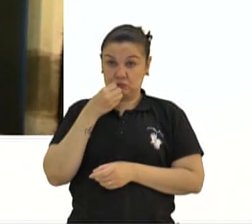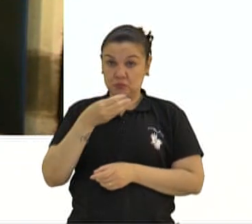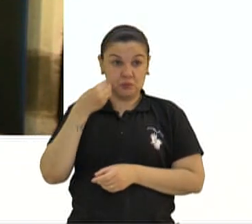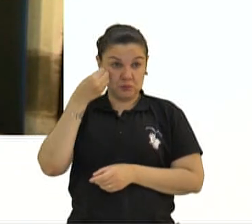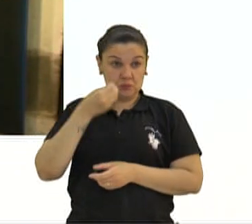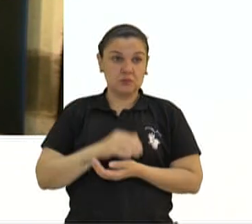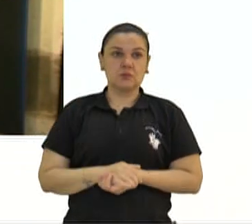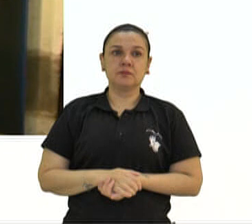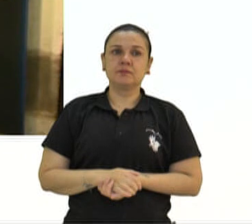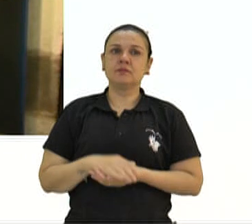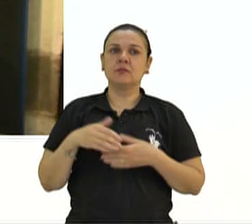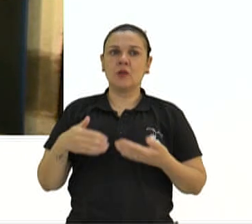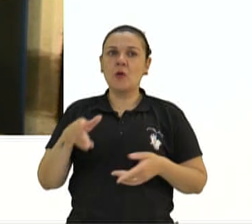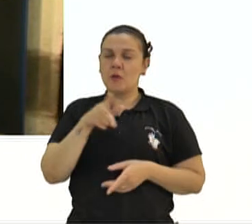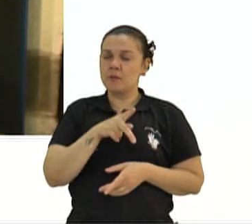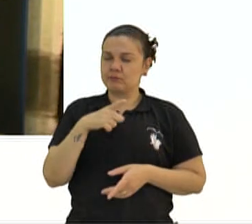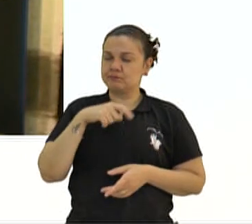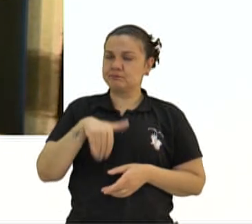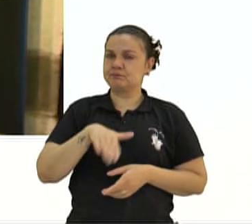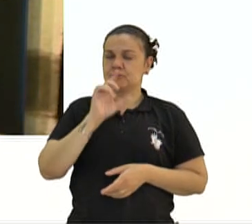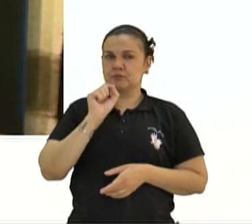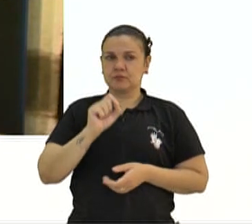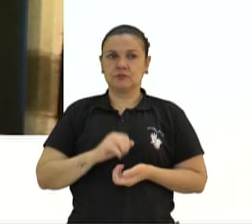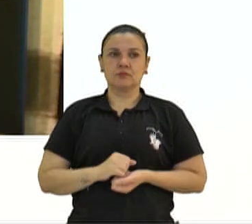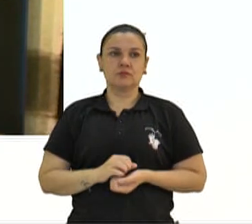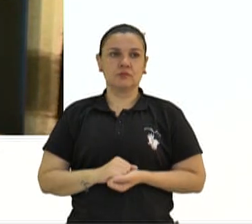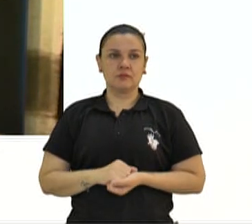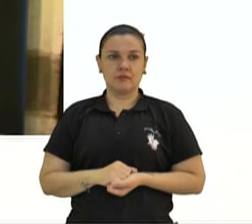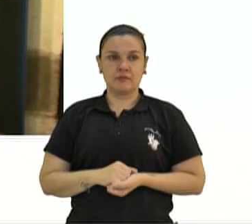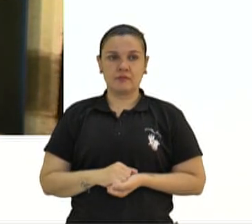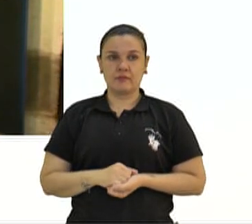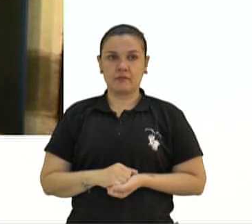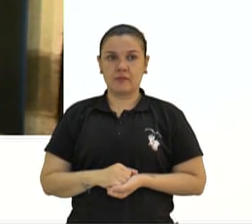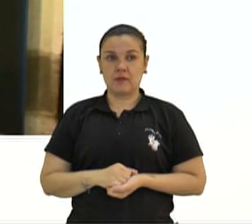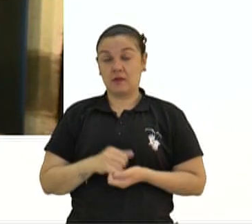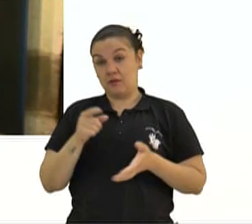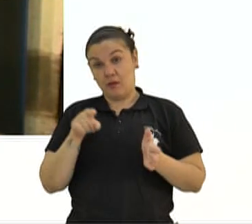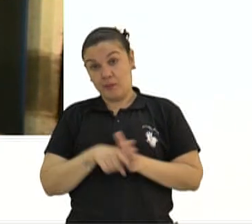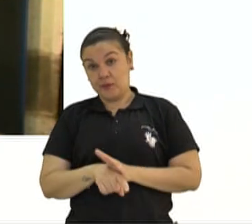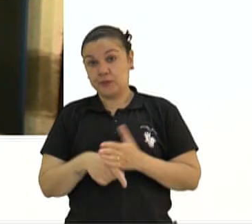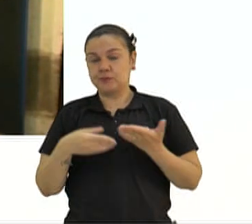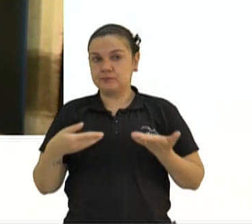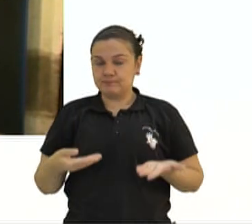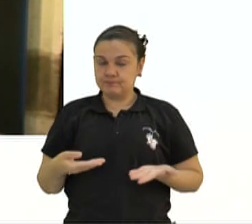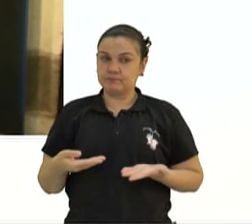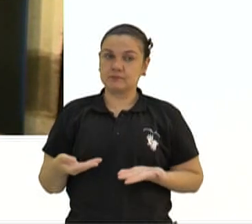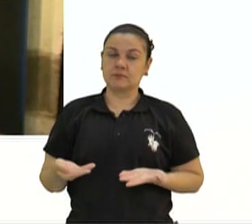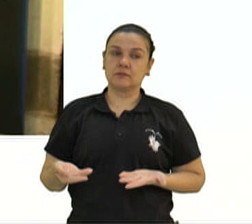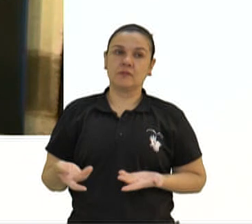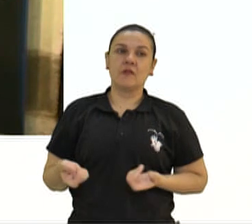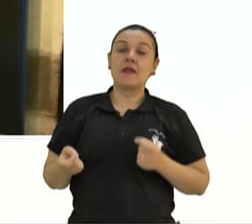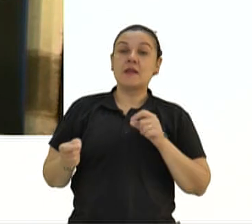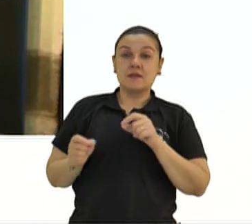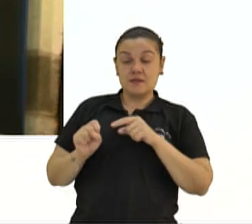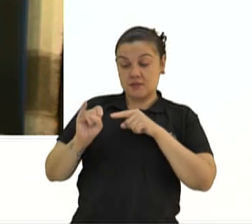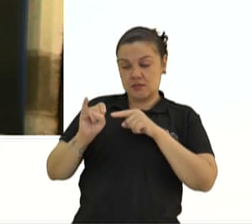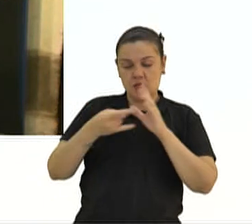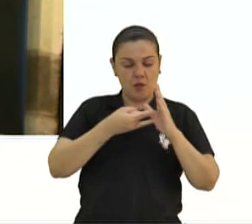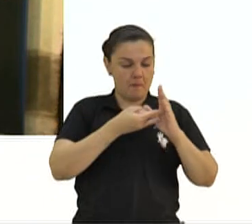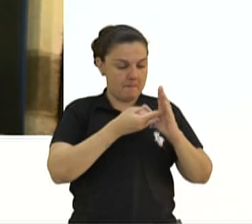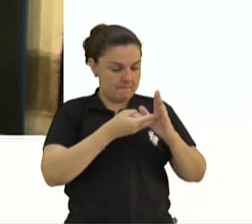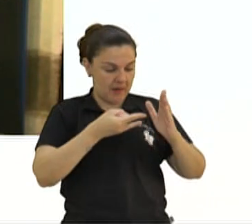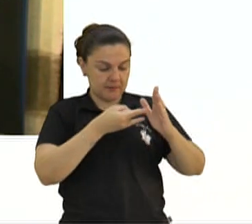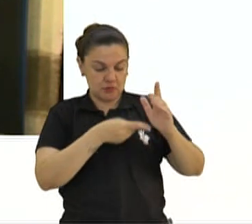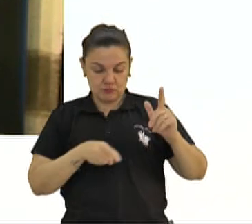experimento. E, professor, o que mais nós temos? Então, a pergunta aqui não poderia deixar de ser feita, se magnetismo